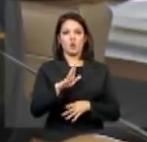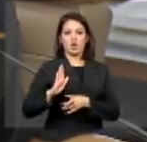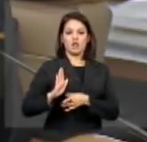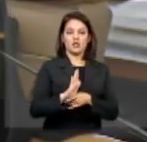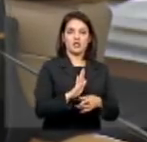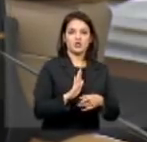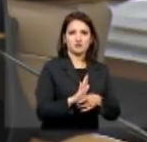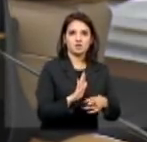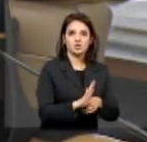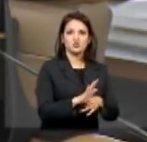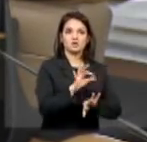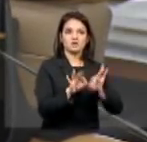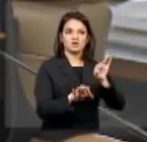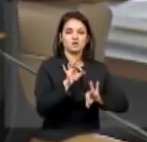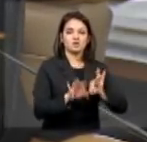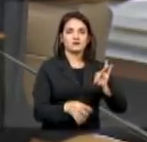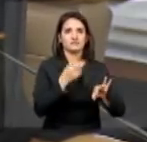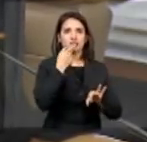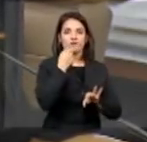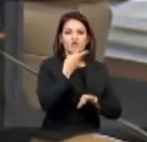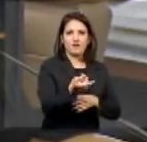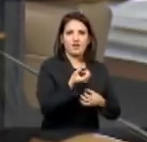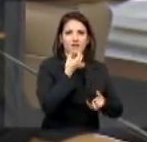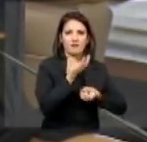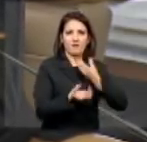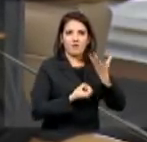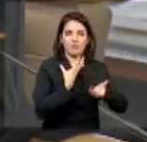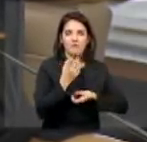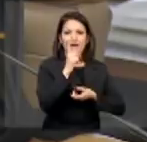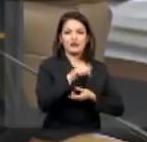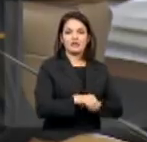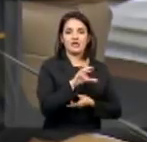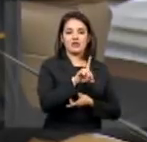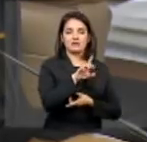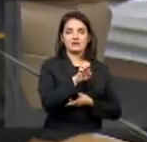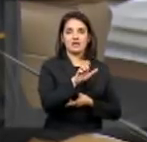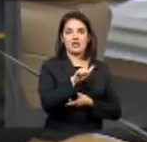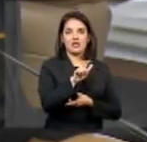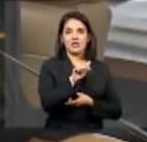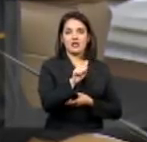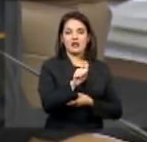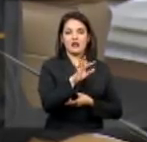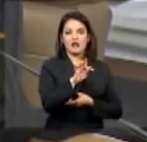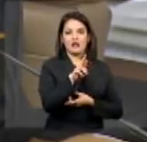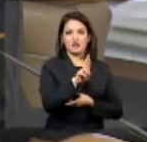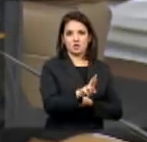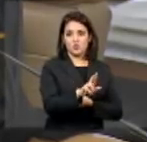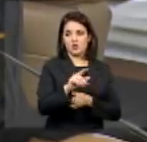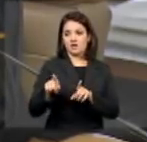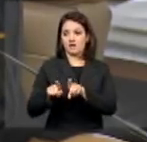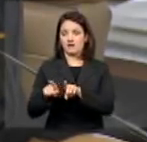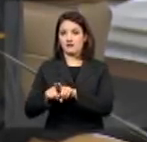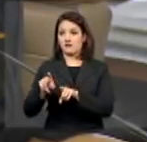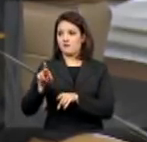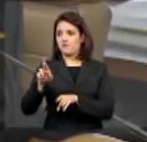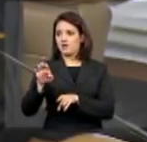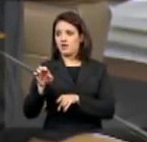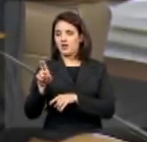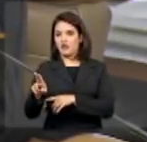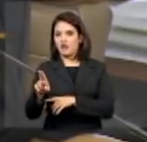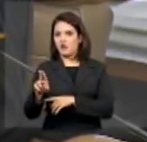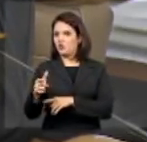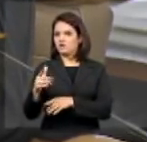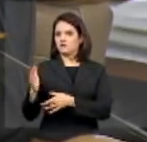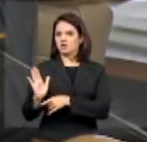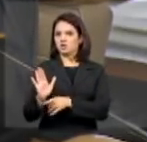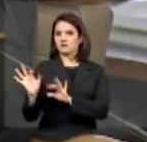quer da ordem constitucional mesmo na ordem infraconstitucional não se coloca esse caráter